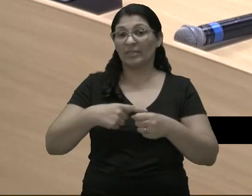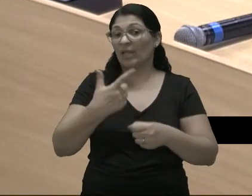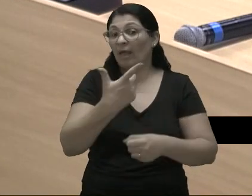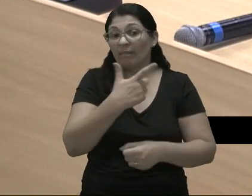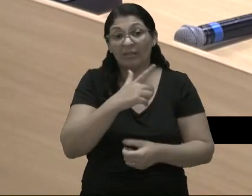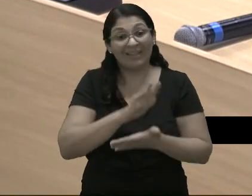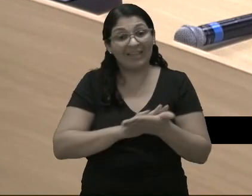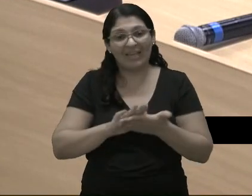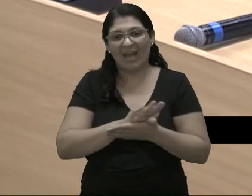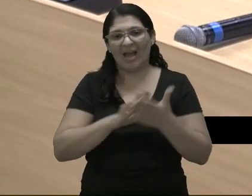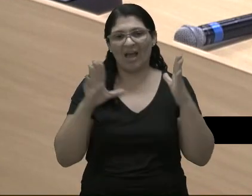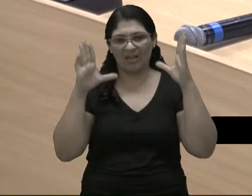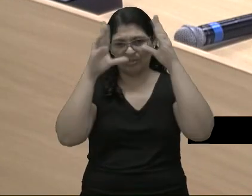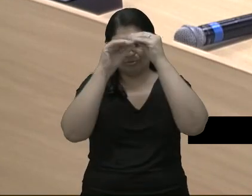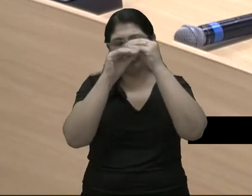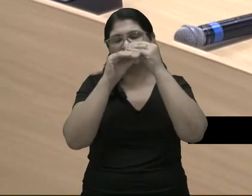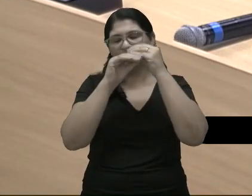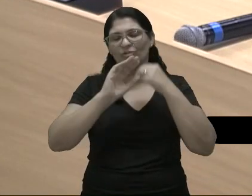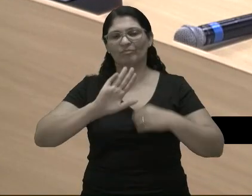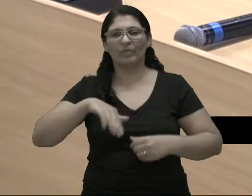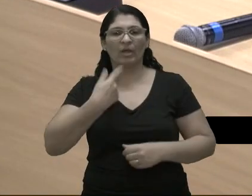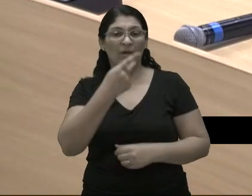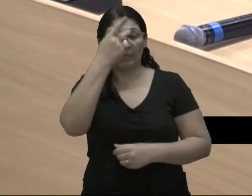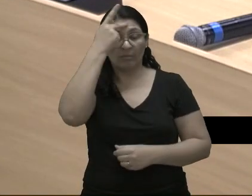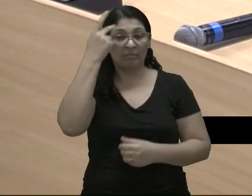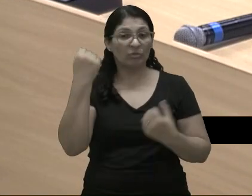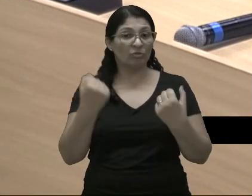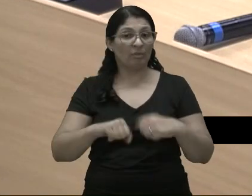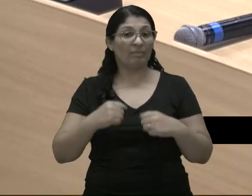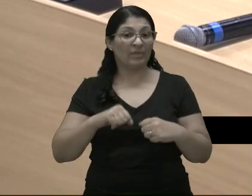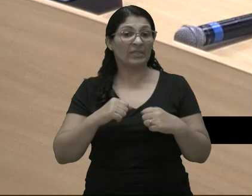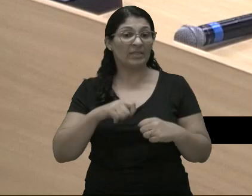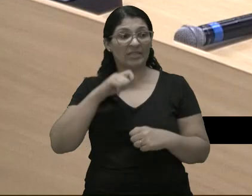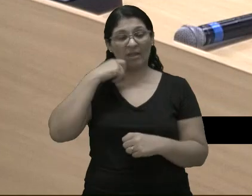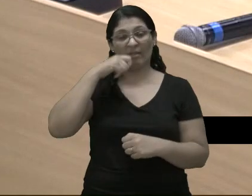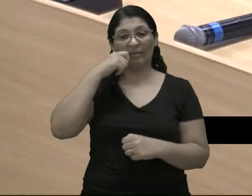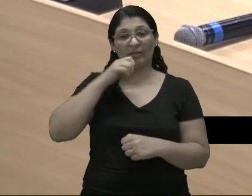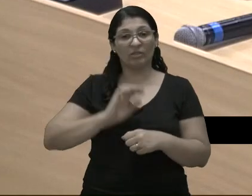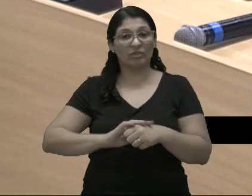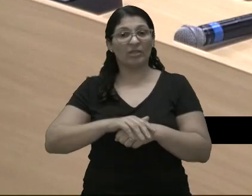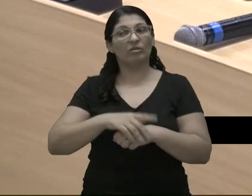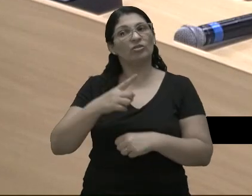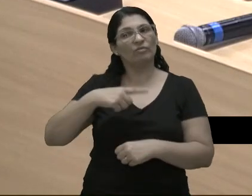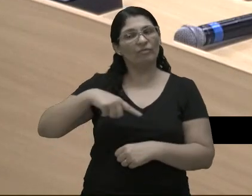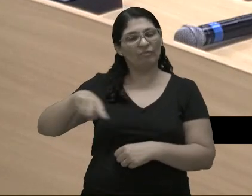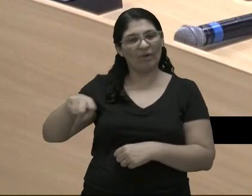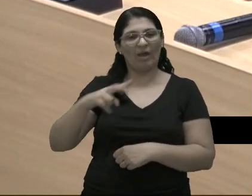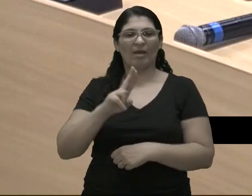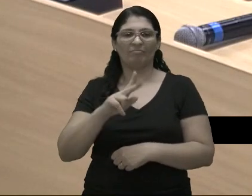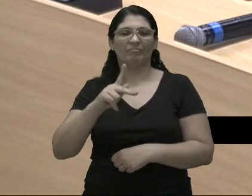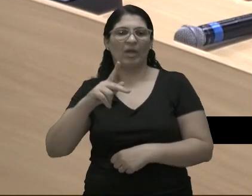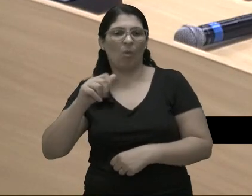emergência à noite. Então, quando o paciente precisa de uma emergência odontológica, eles vão para a UPA à noite.